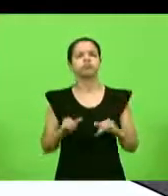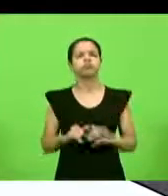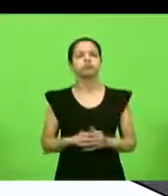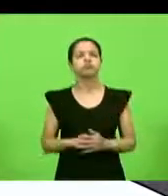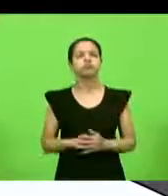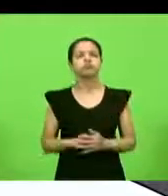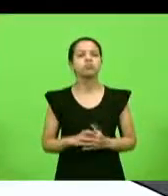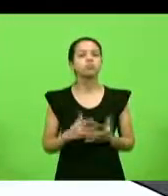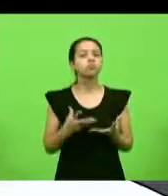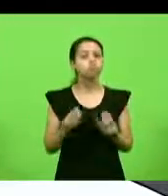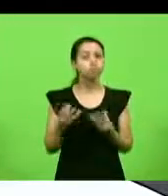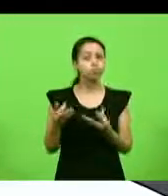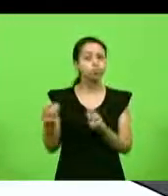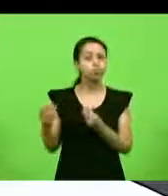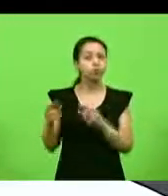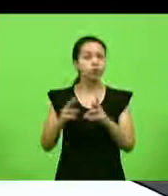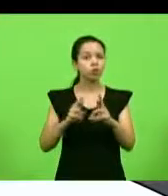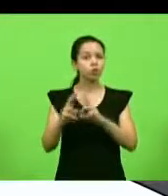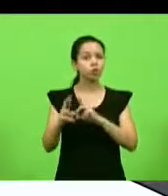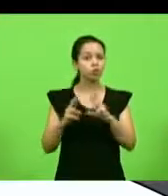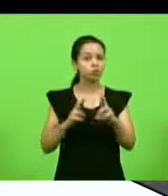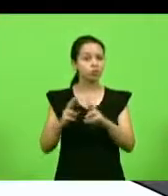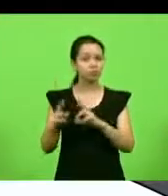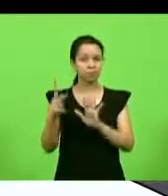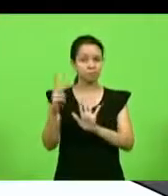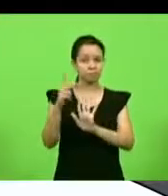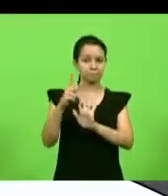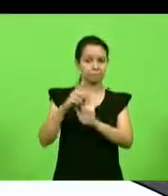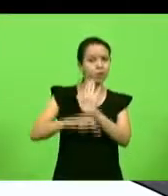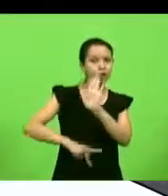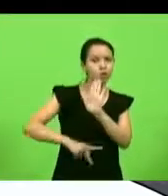Muitas dessas rodovias não têm projeto.